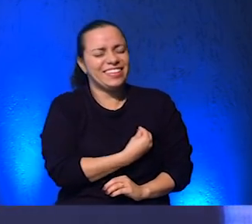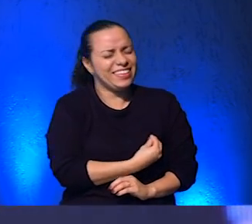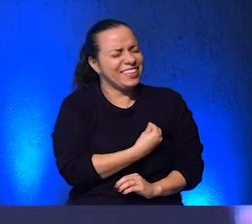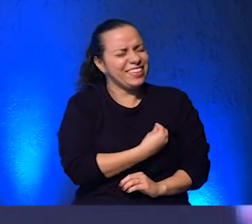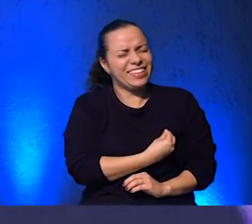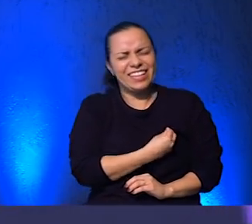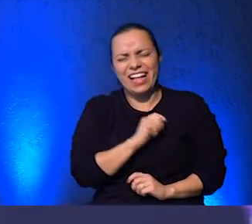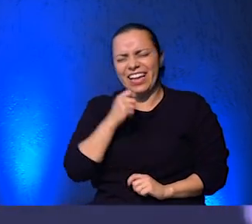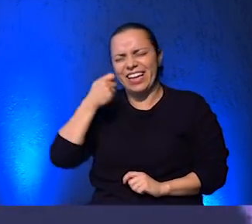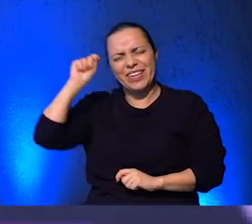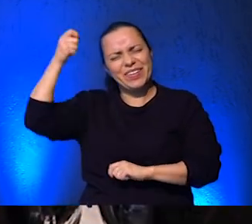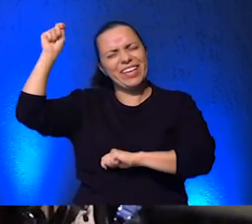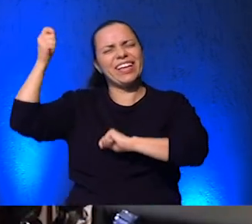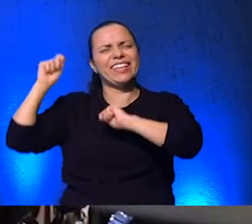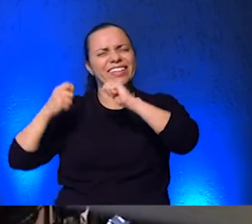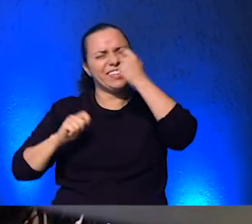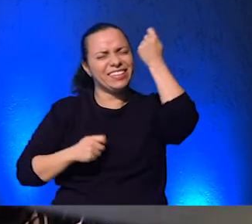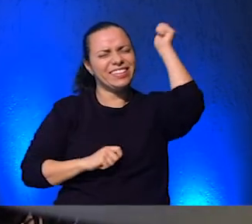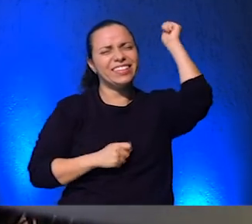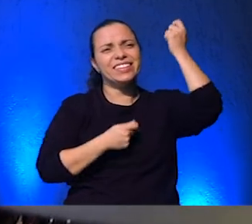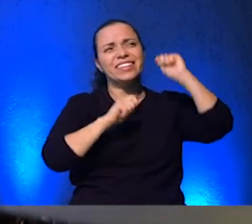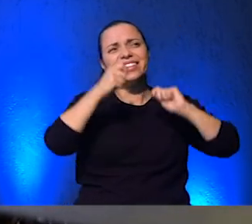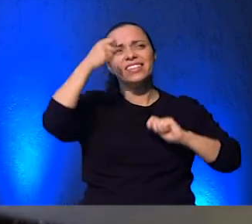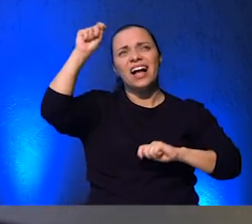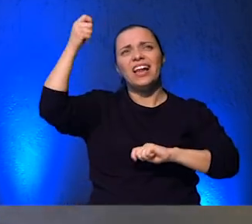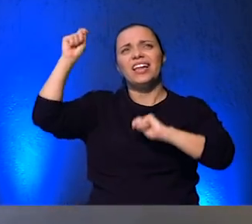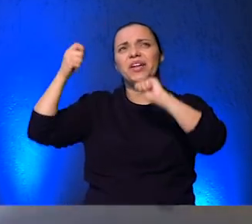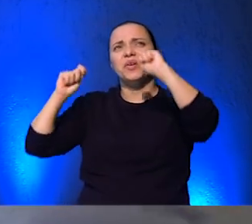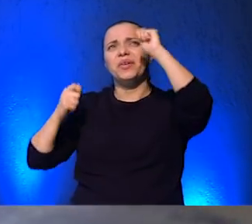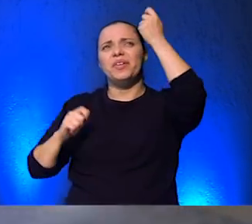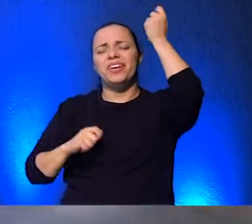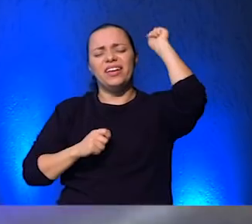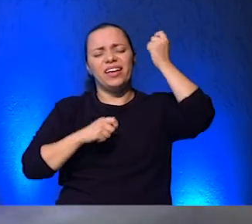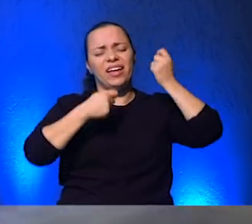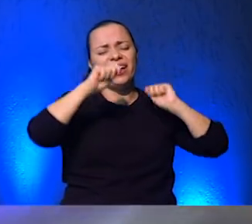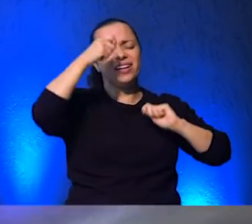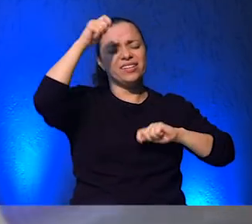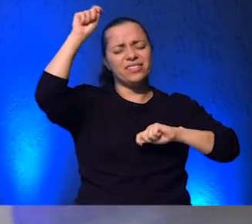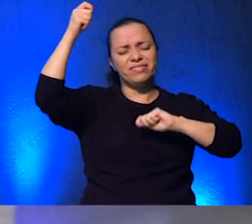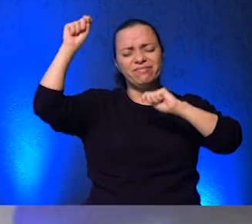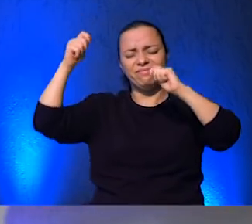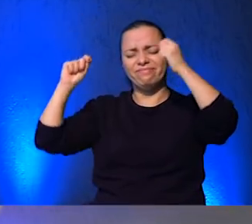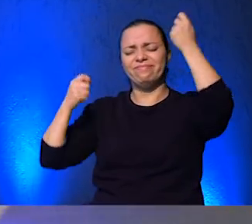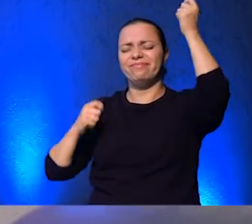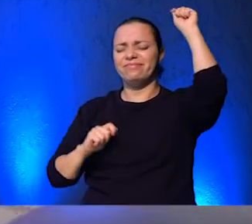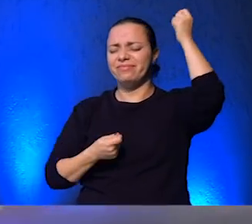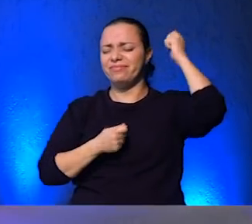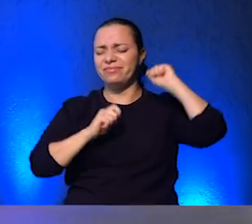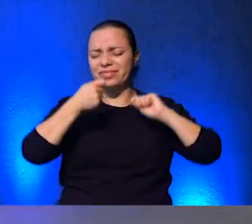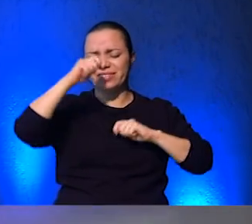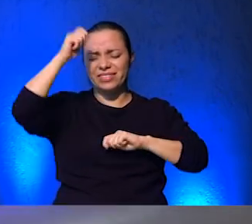o impossível para deus é impossível